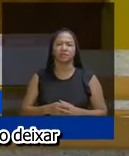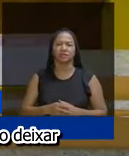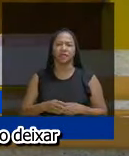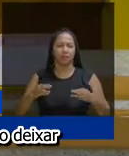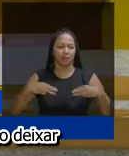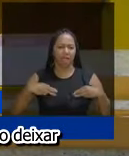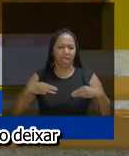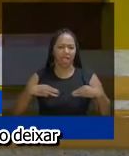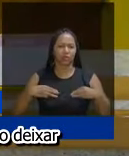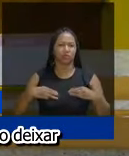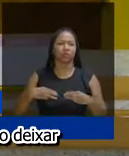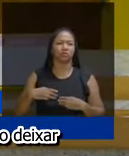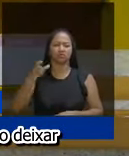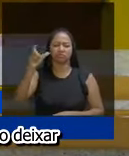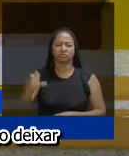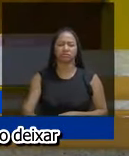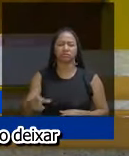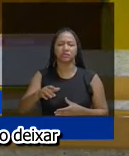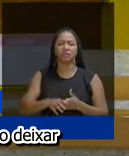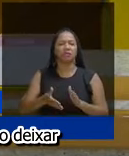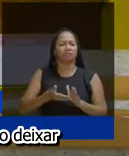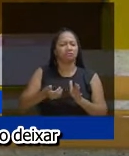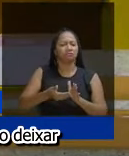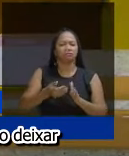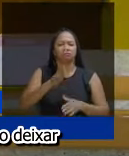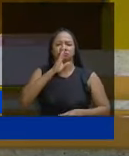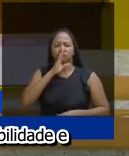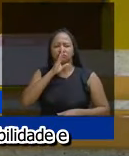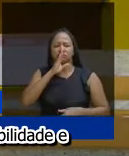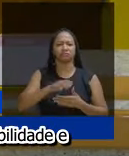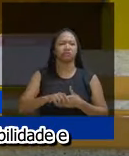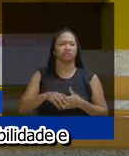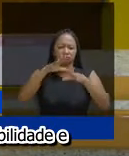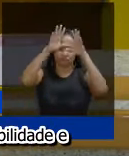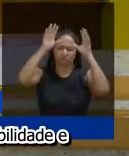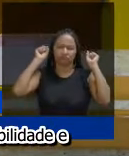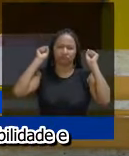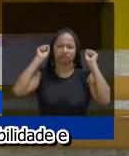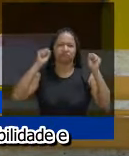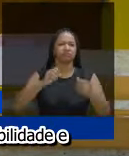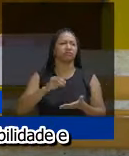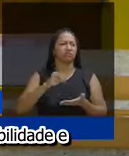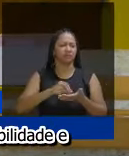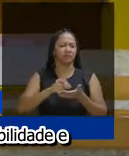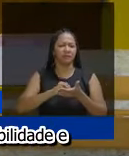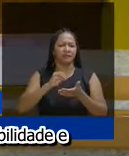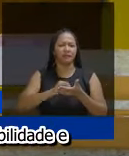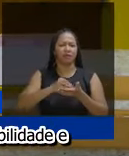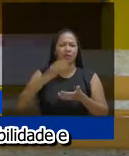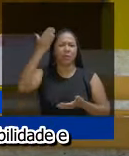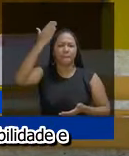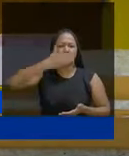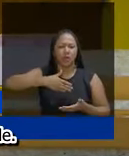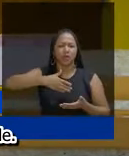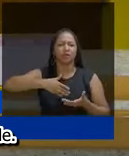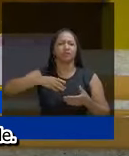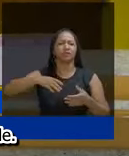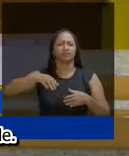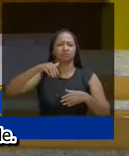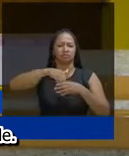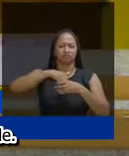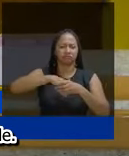ao mérito, o embargante aponta a omissão desse tribunal ao deixar de enfrentar as teses de ausência de prova, de inelegibilidade e de